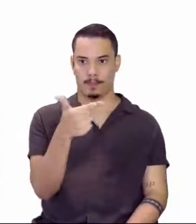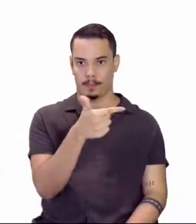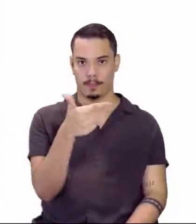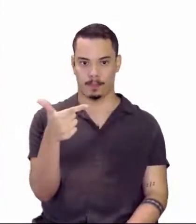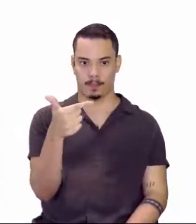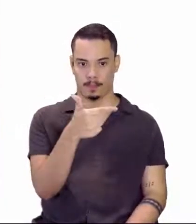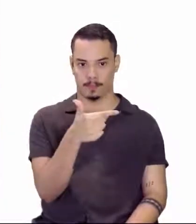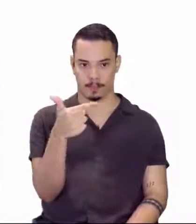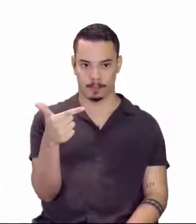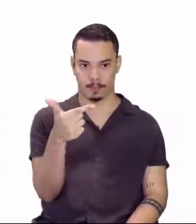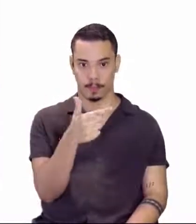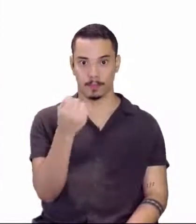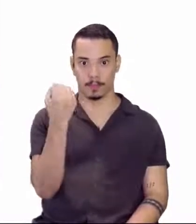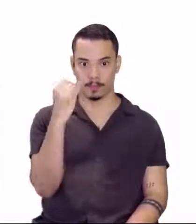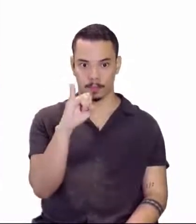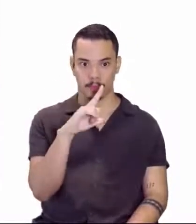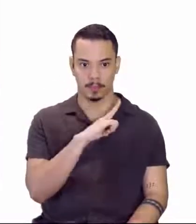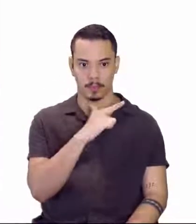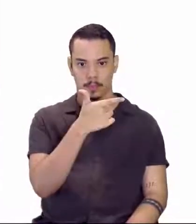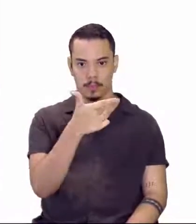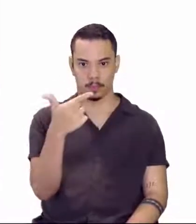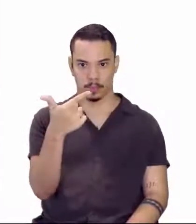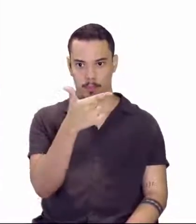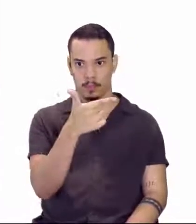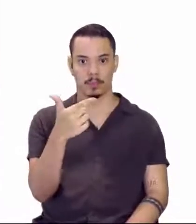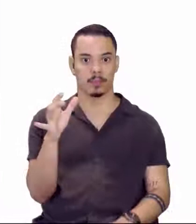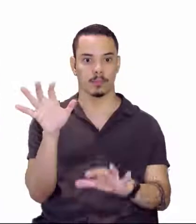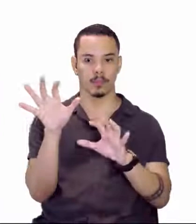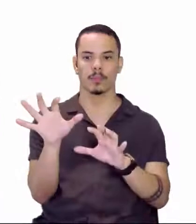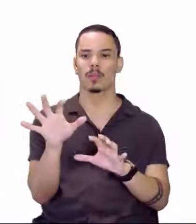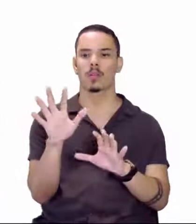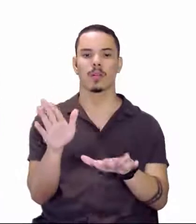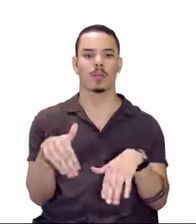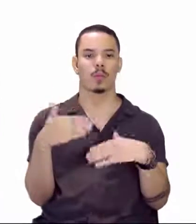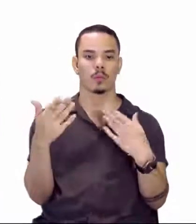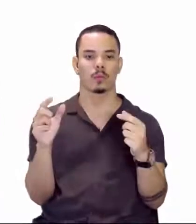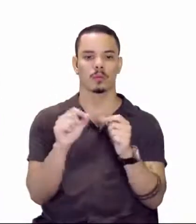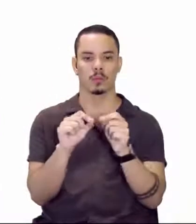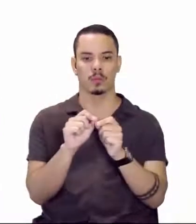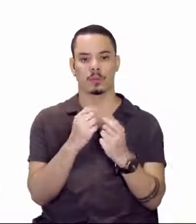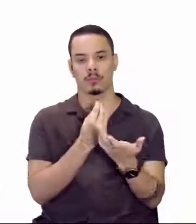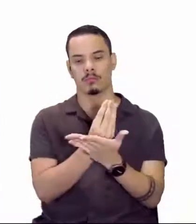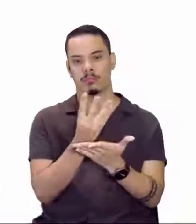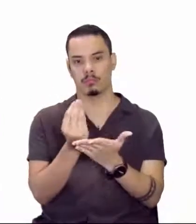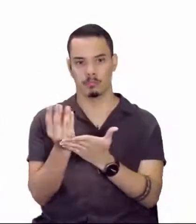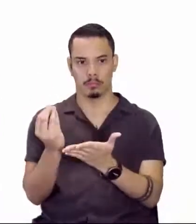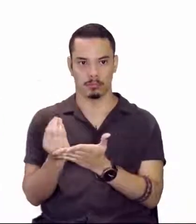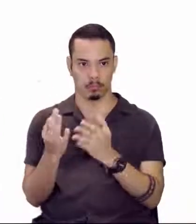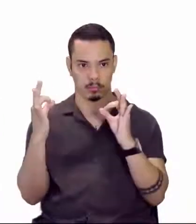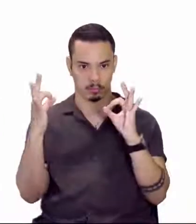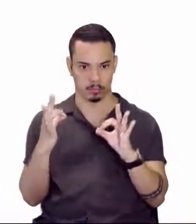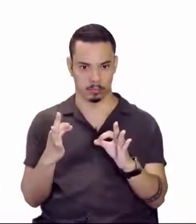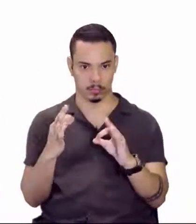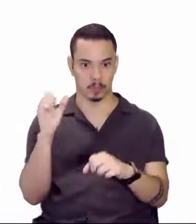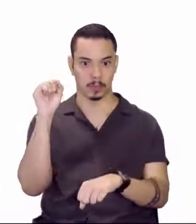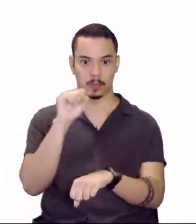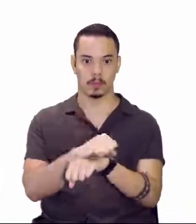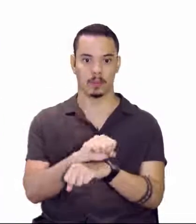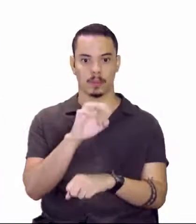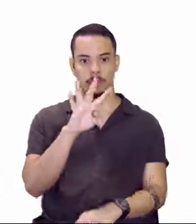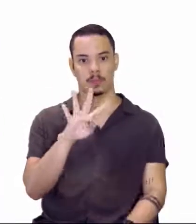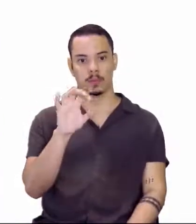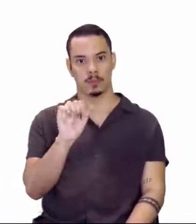22. Se ele tem número 22, quando ele fez a distribuição, ele parou.